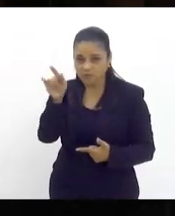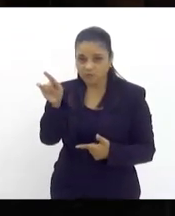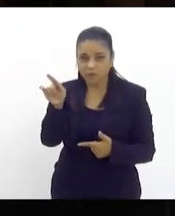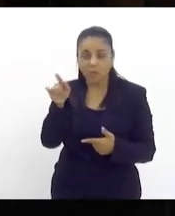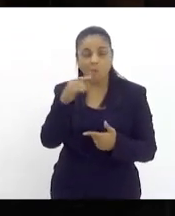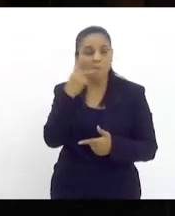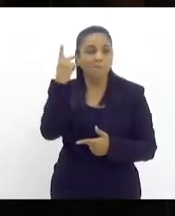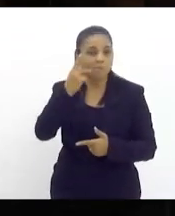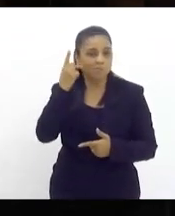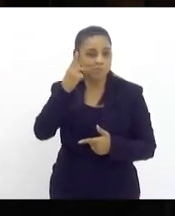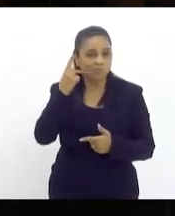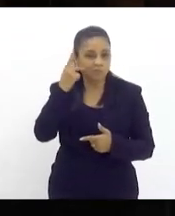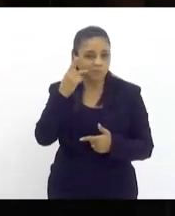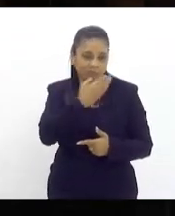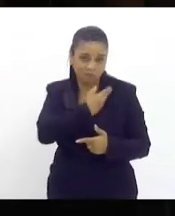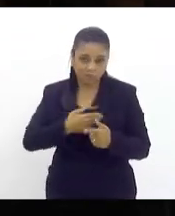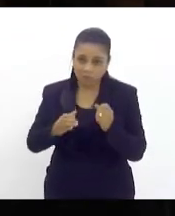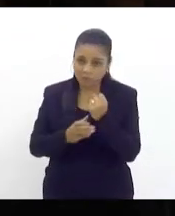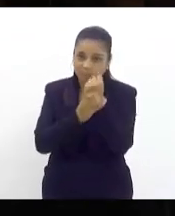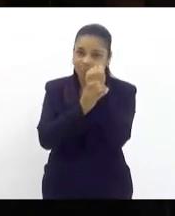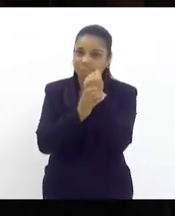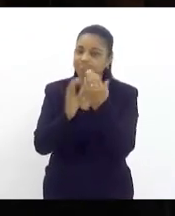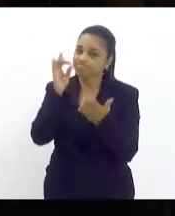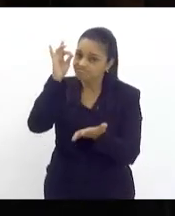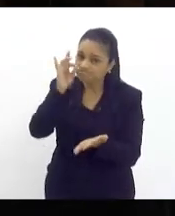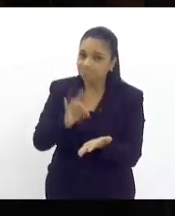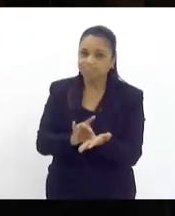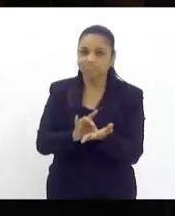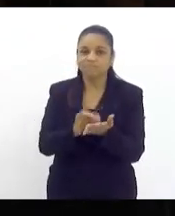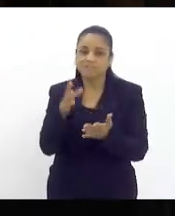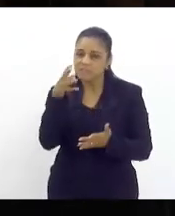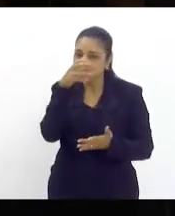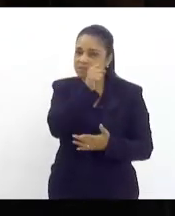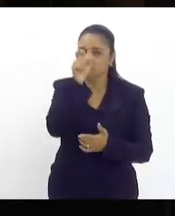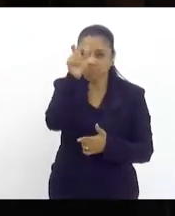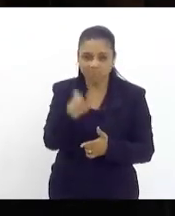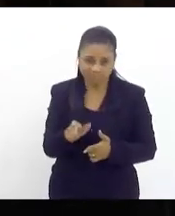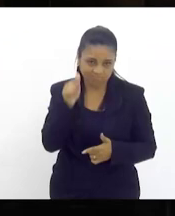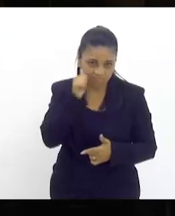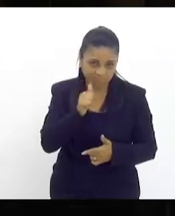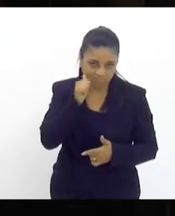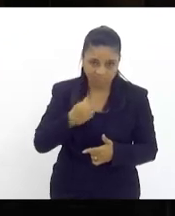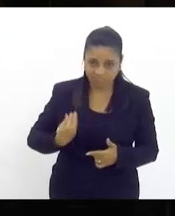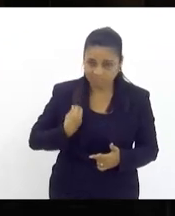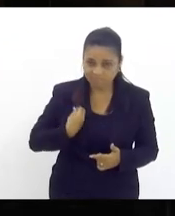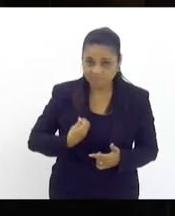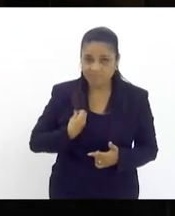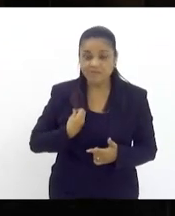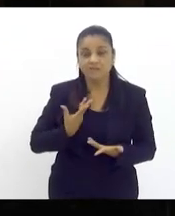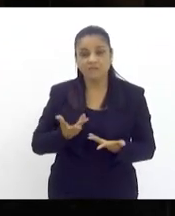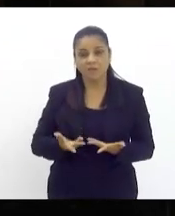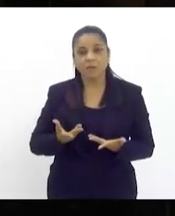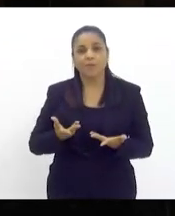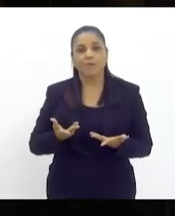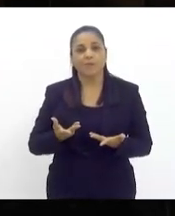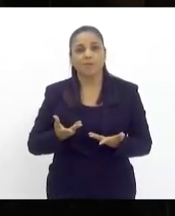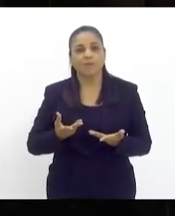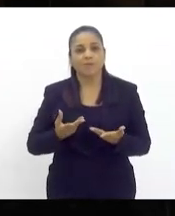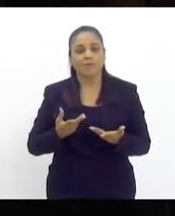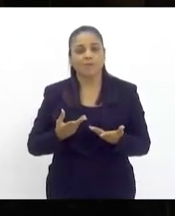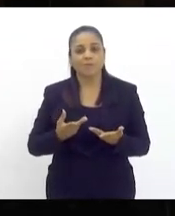políticas públicas eficientes que salve as vidas dessas mulheres é disso que se trata então é